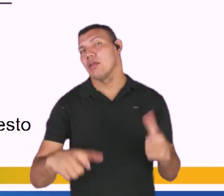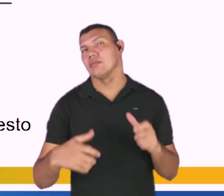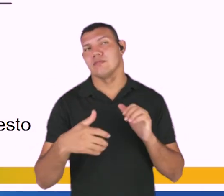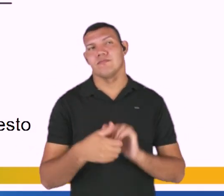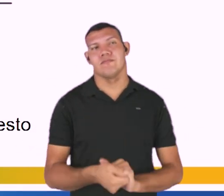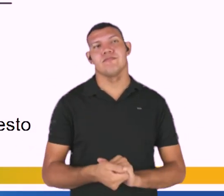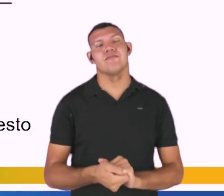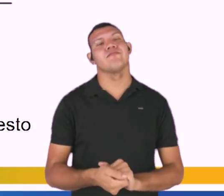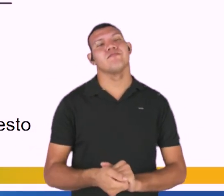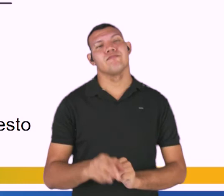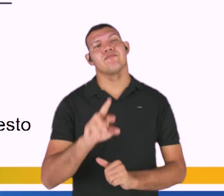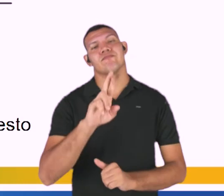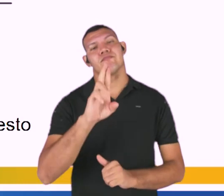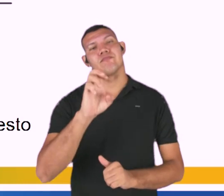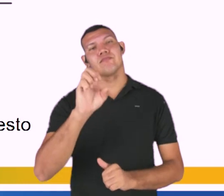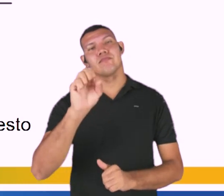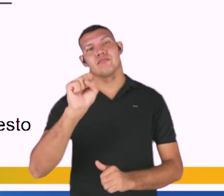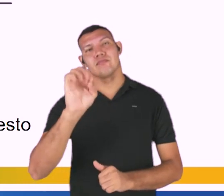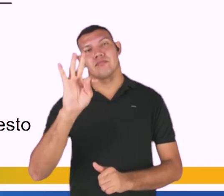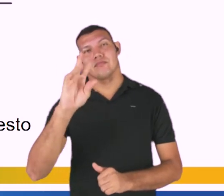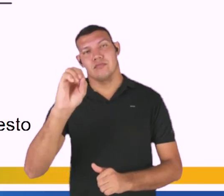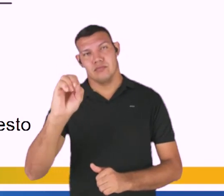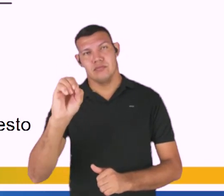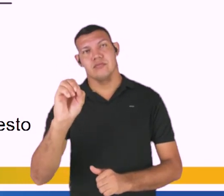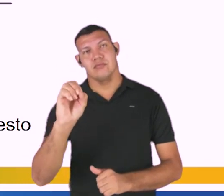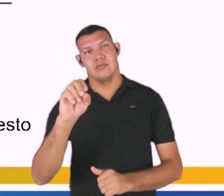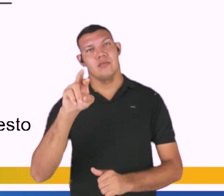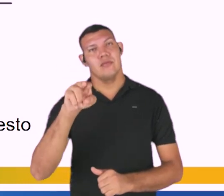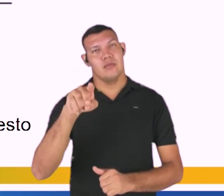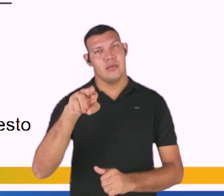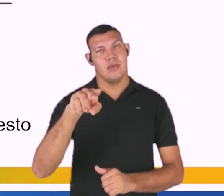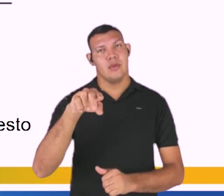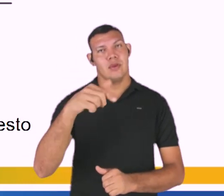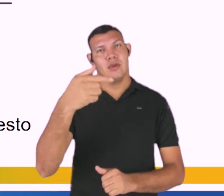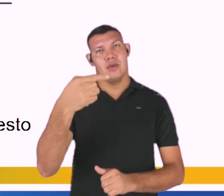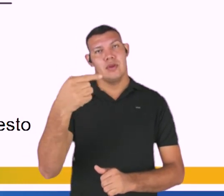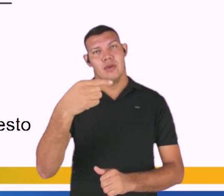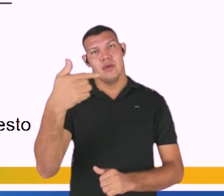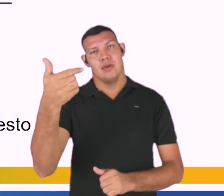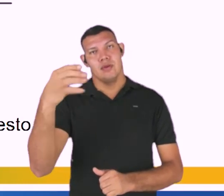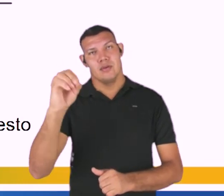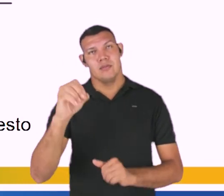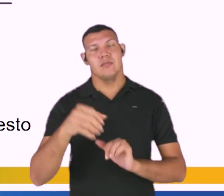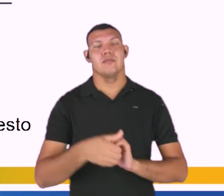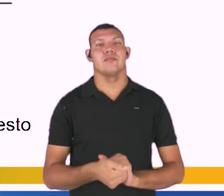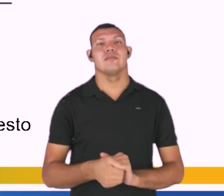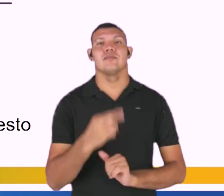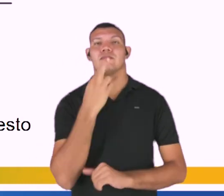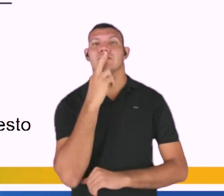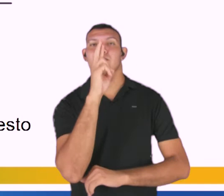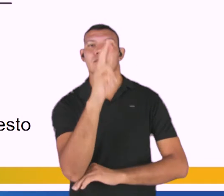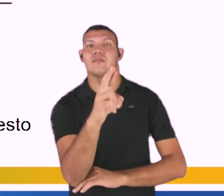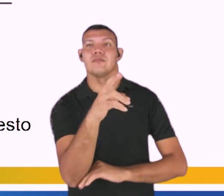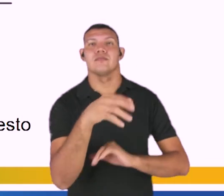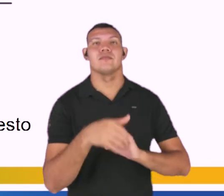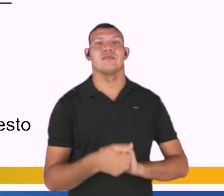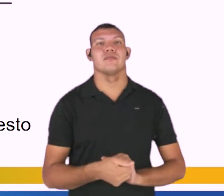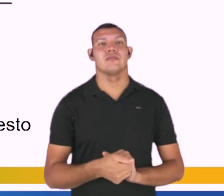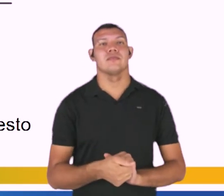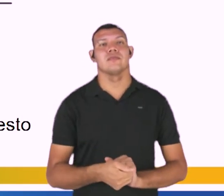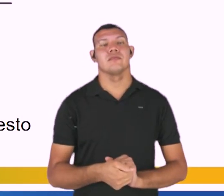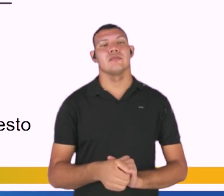ele é o resto da nossa divisão então você colocar aí no seu no seu na sua resposta né